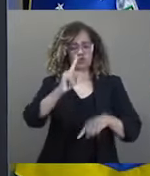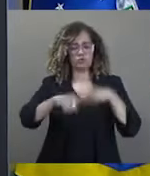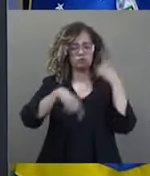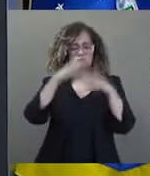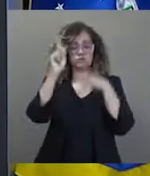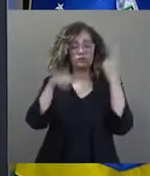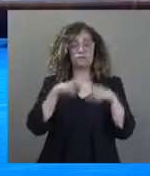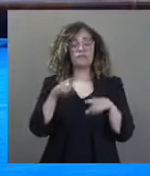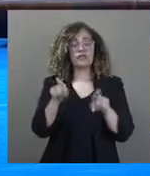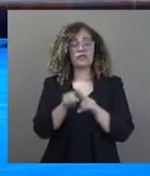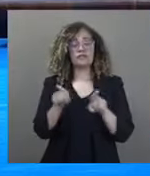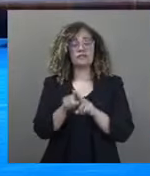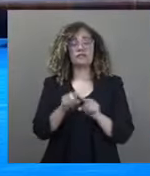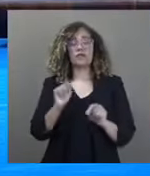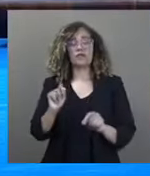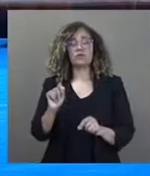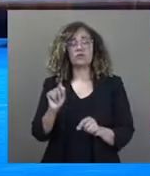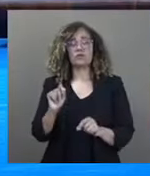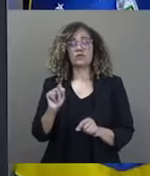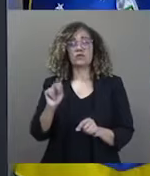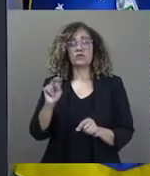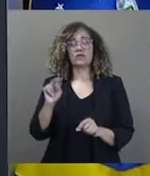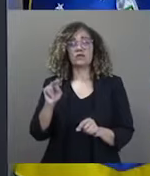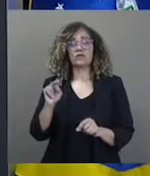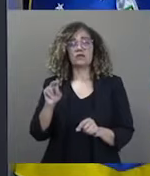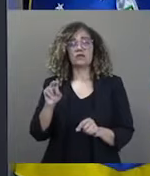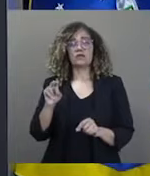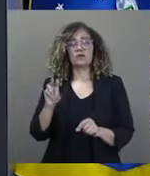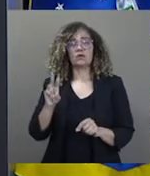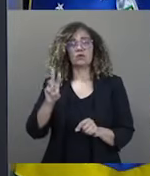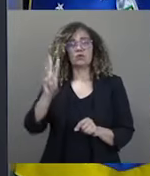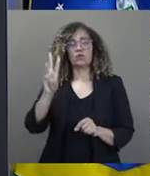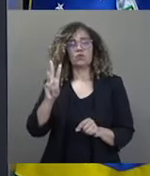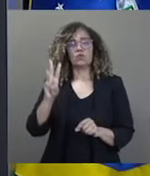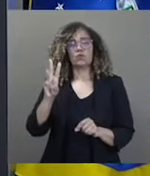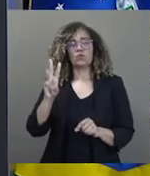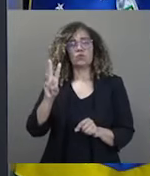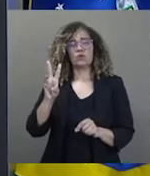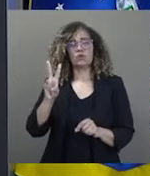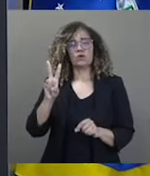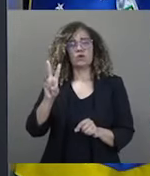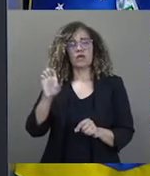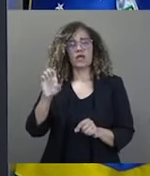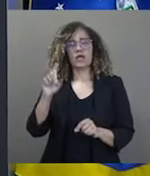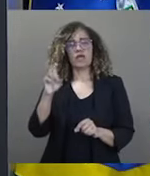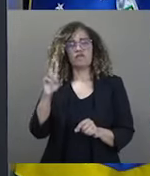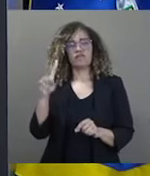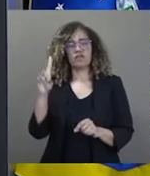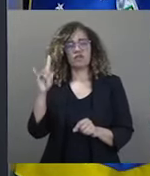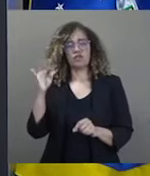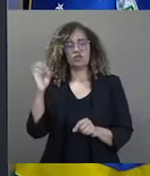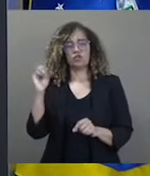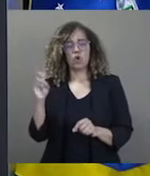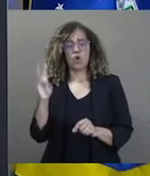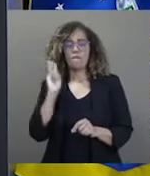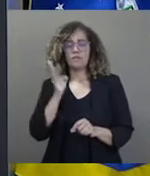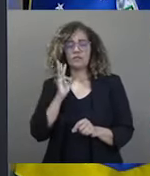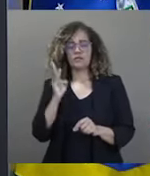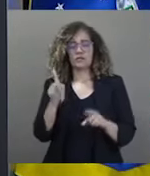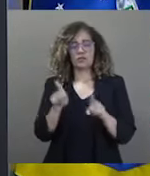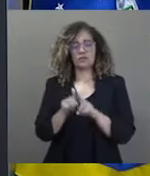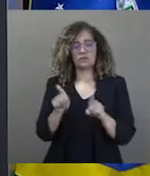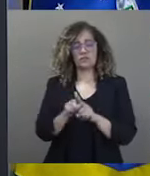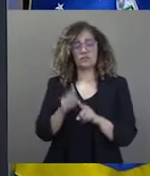wton do Maranhão que temos hoje o privilégio da presença pela primeira vez como Senador da República